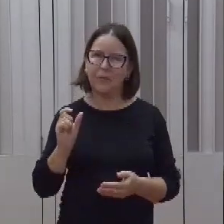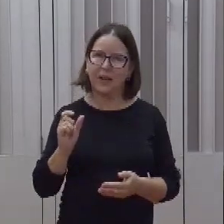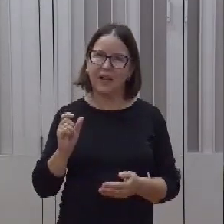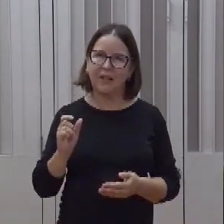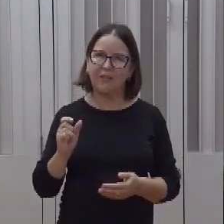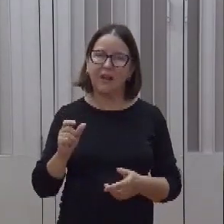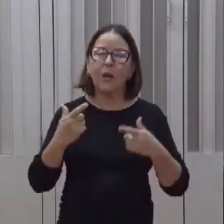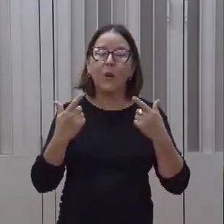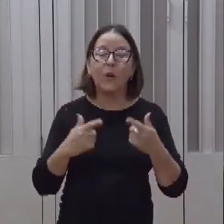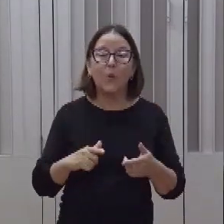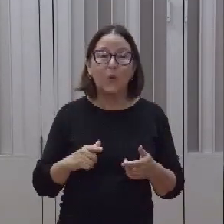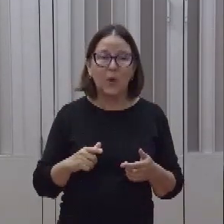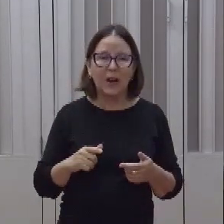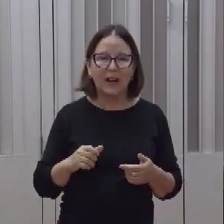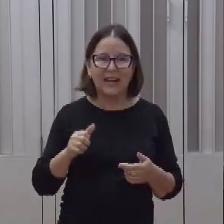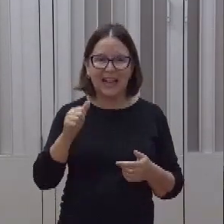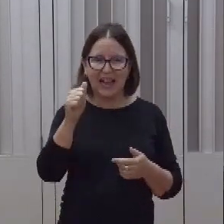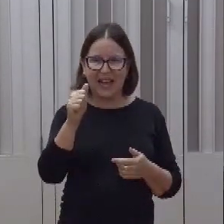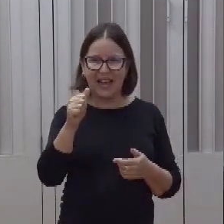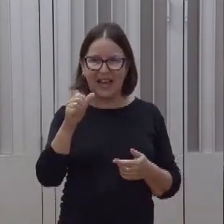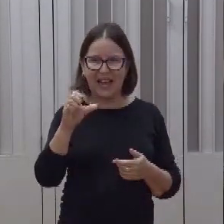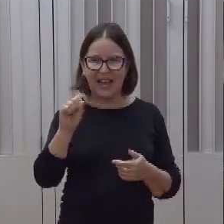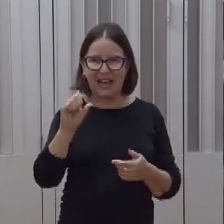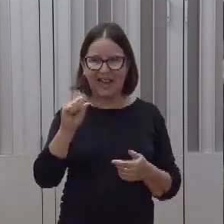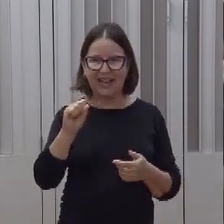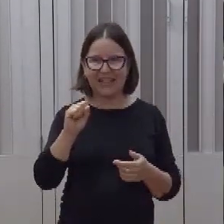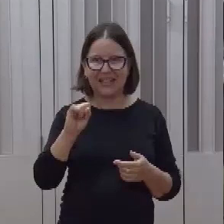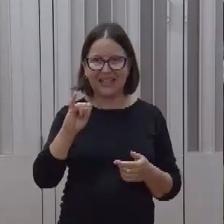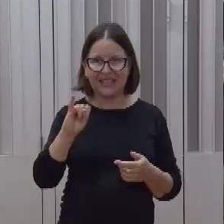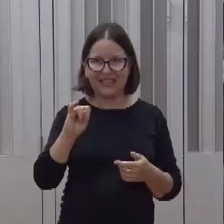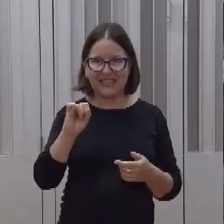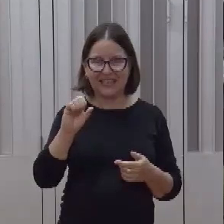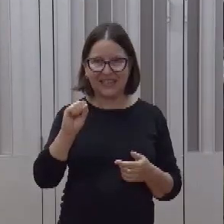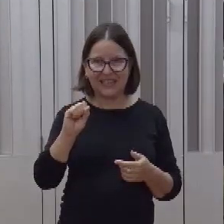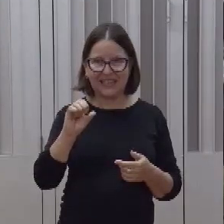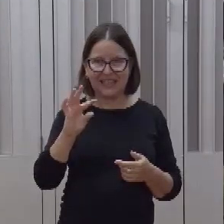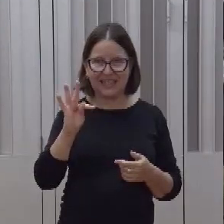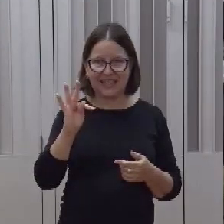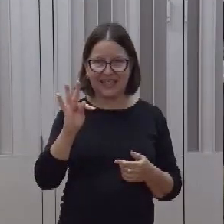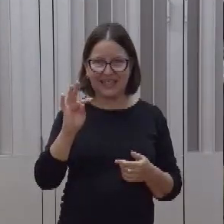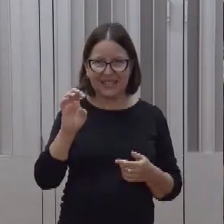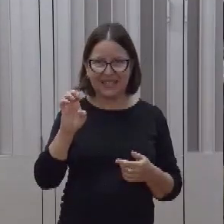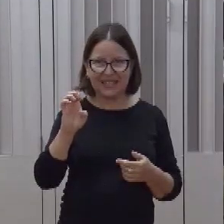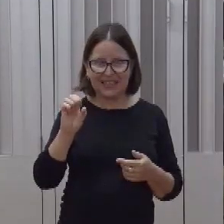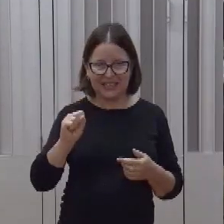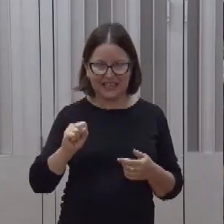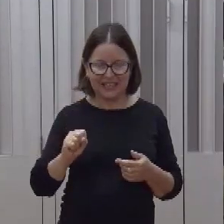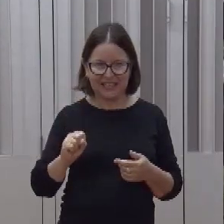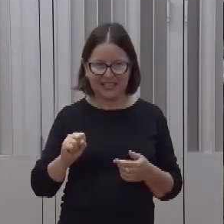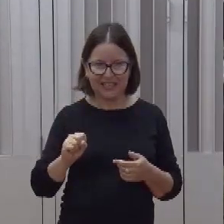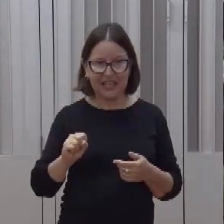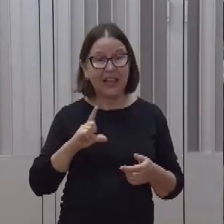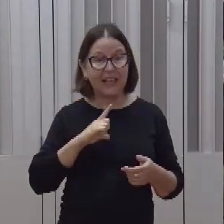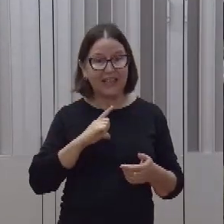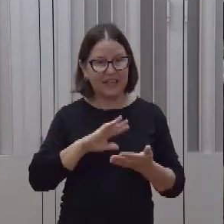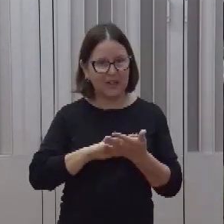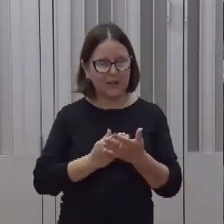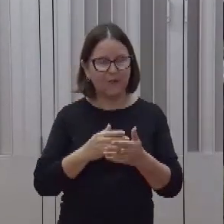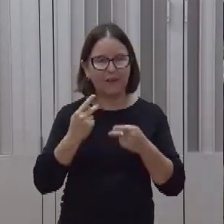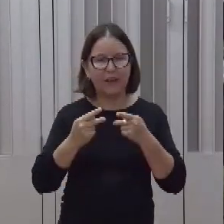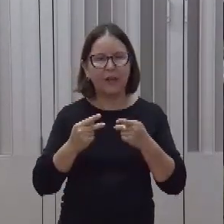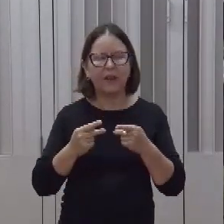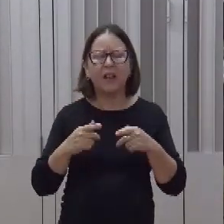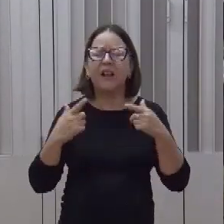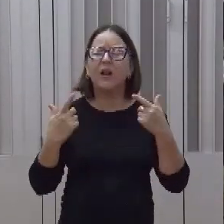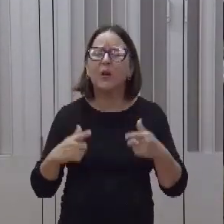algumas traduções traduzem onde moras, porque é o verbo meno.